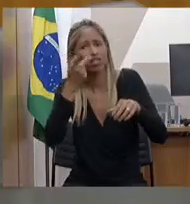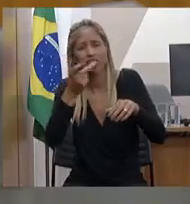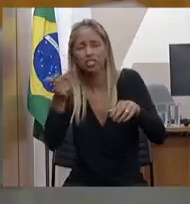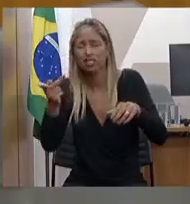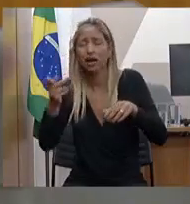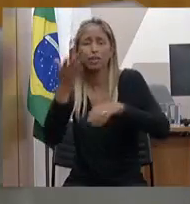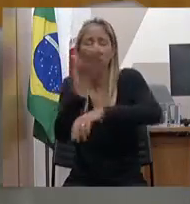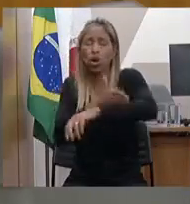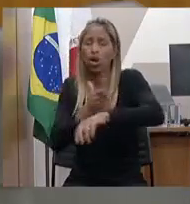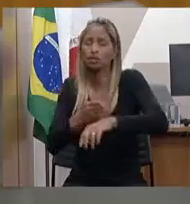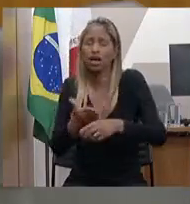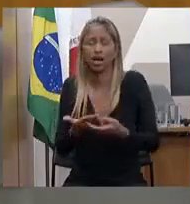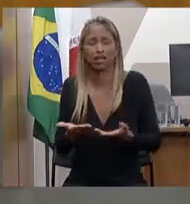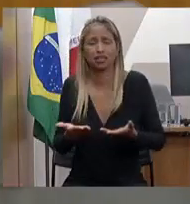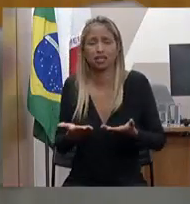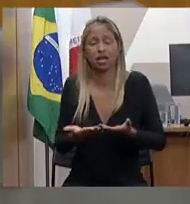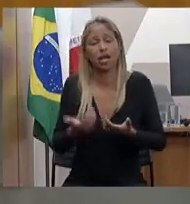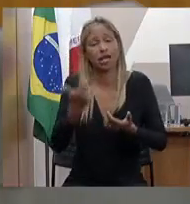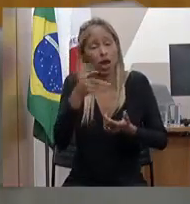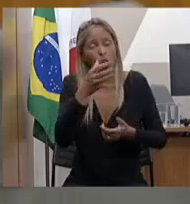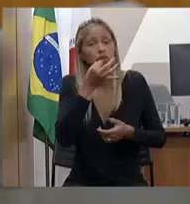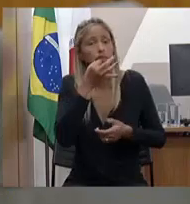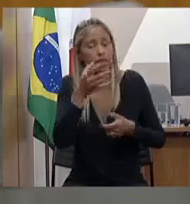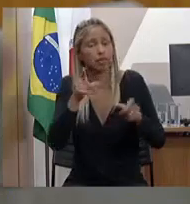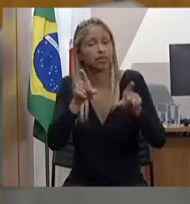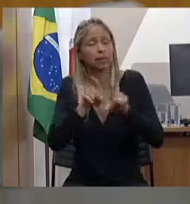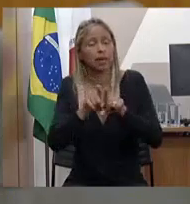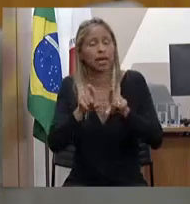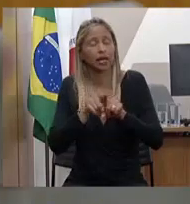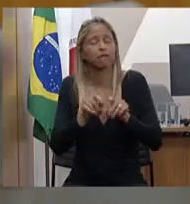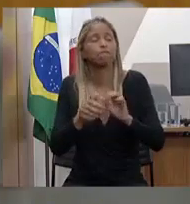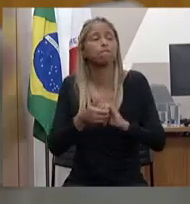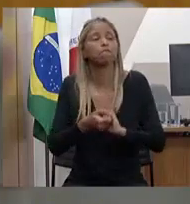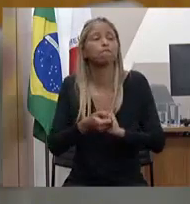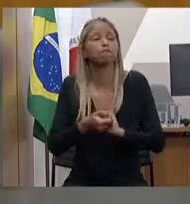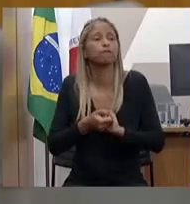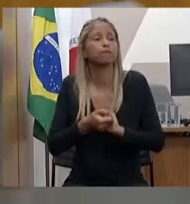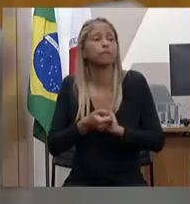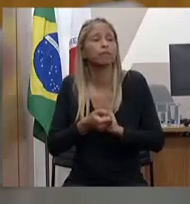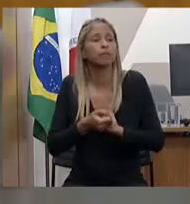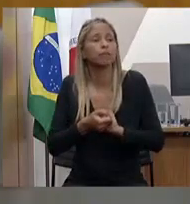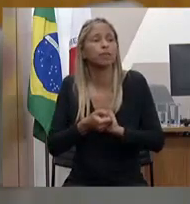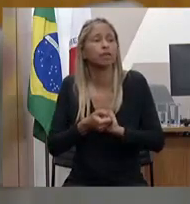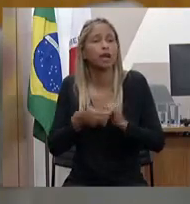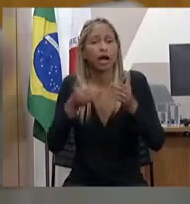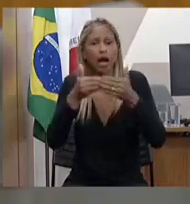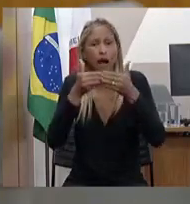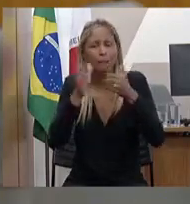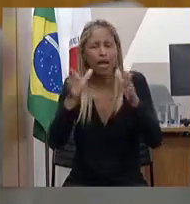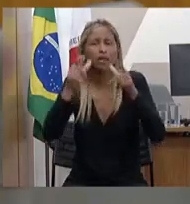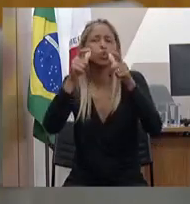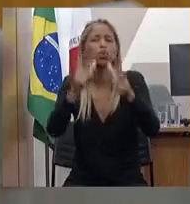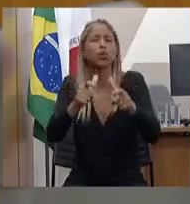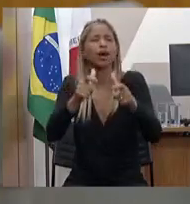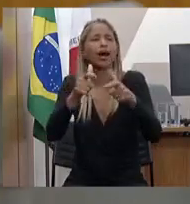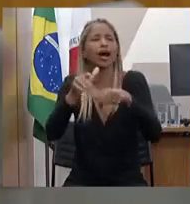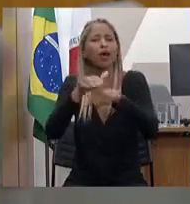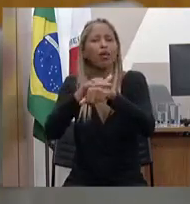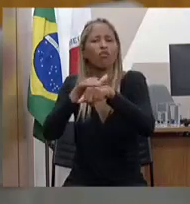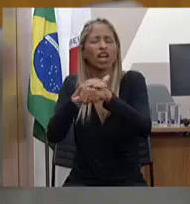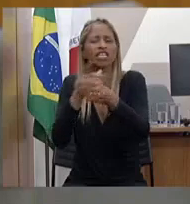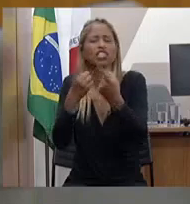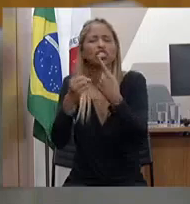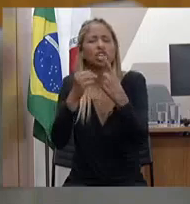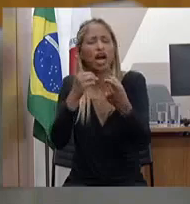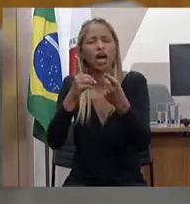mutilados e a outra sugestão é que seja aberto um espaço de diálogo no